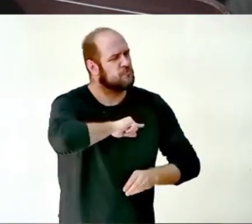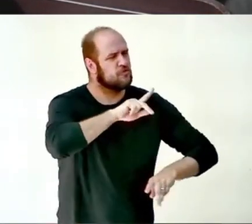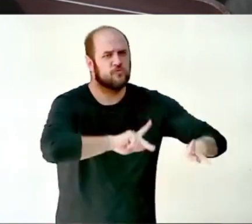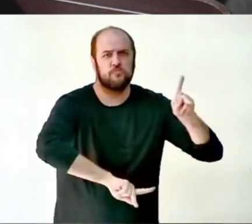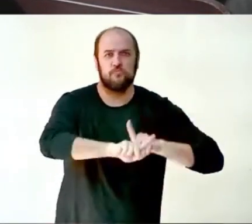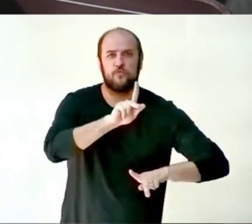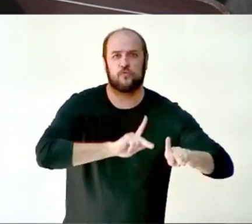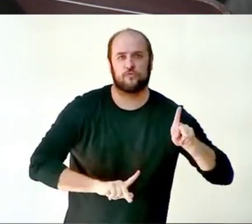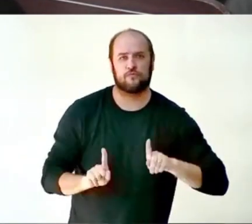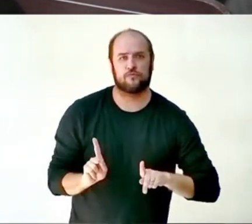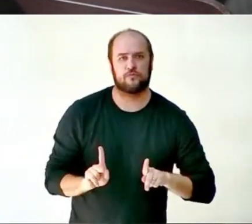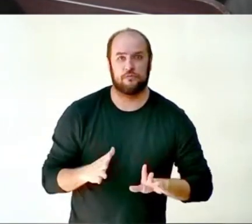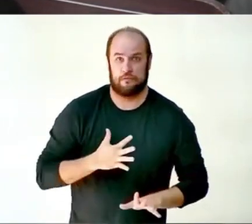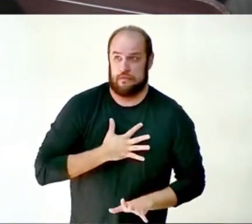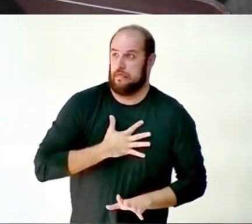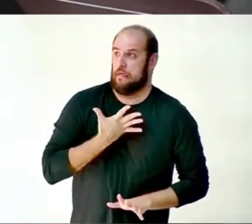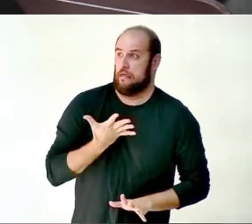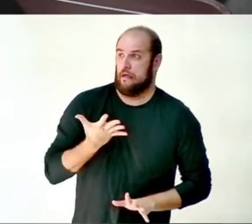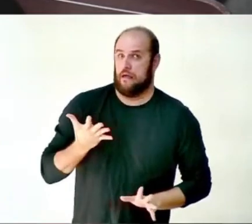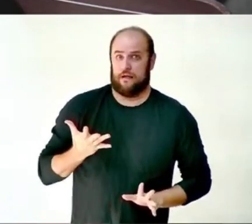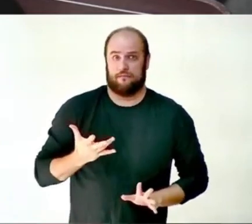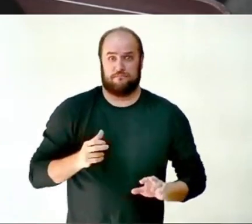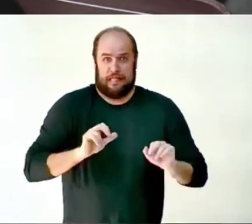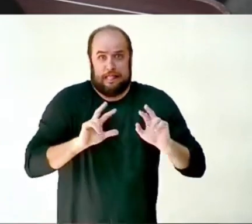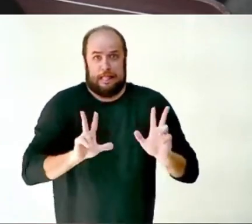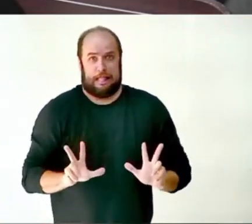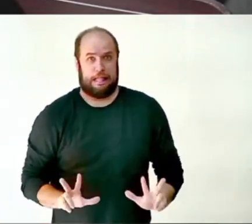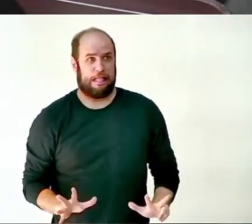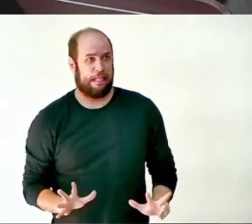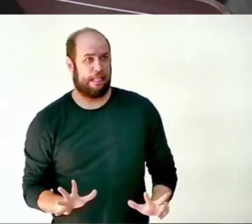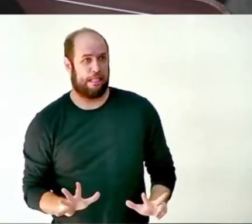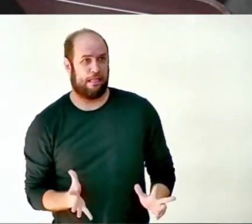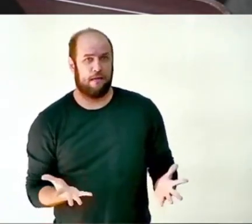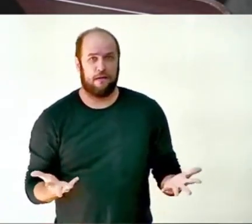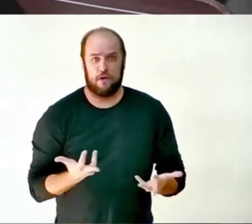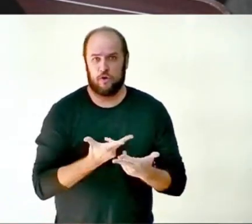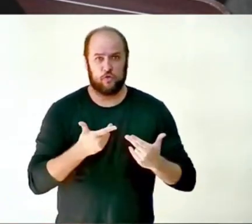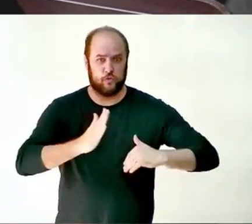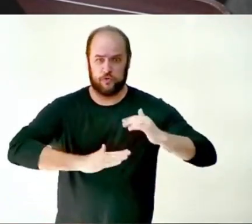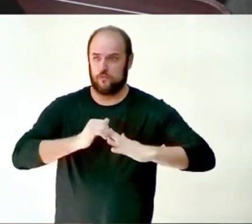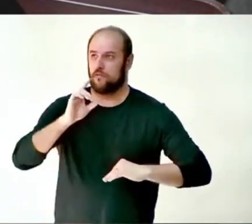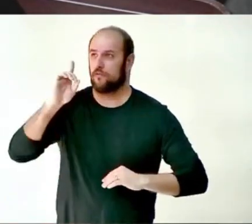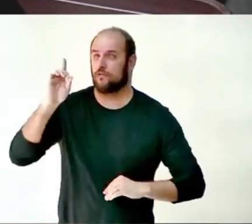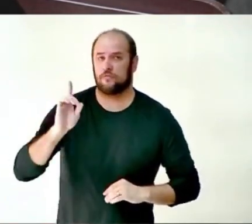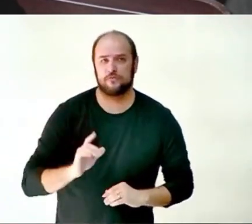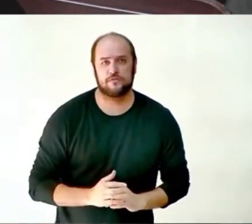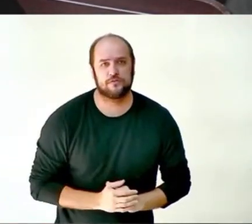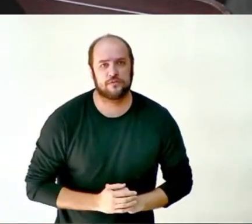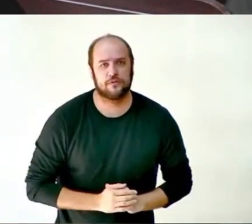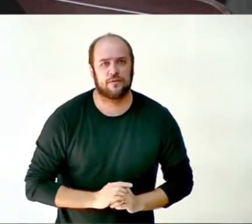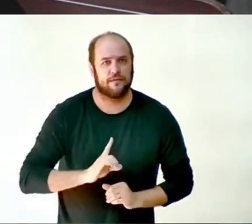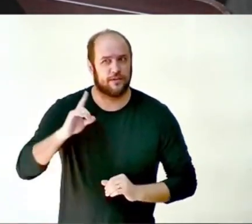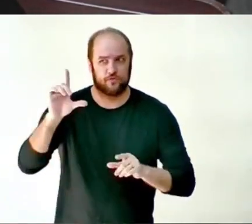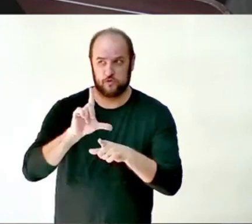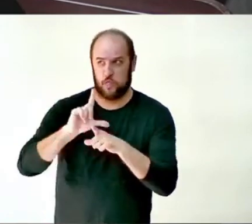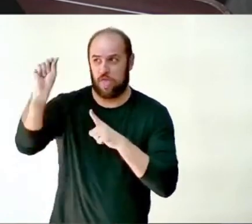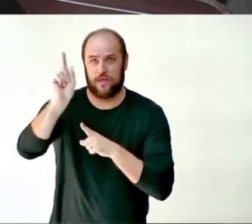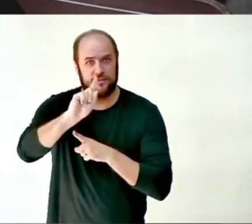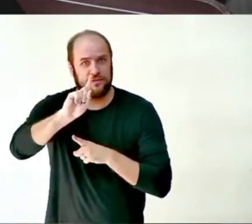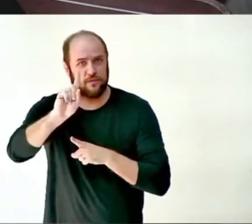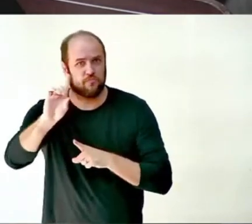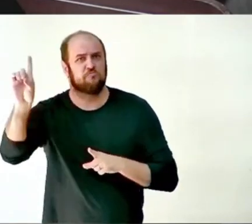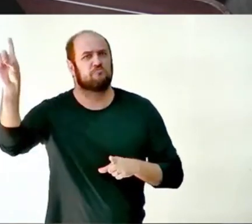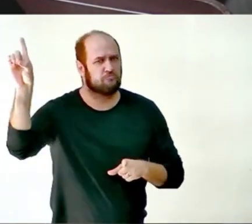espantemos, não nos alarmemos, não desacreditemos dos atos de Deus. Deus não sumiu. Deus governa